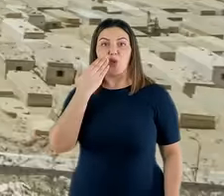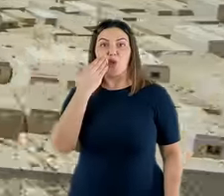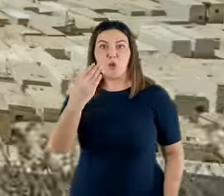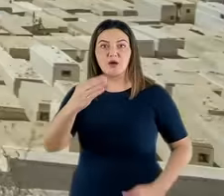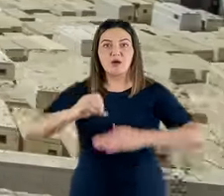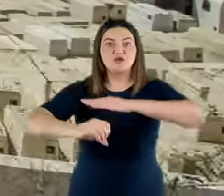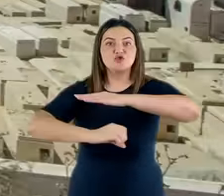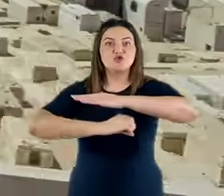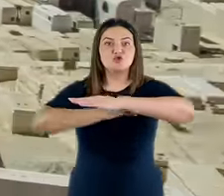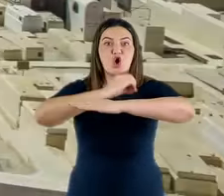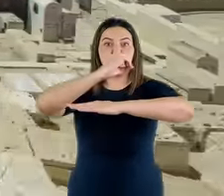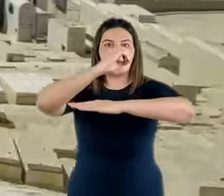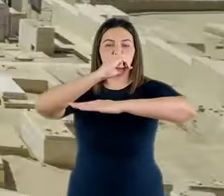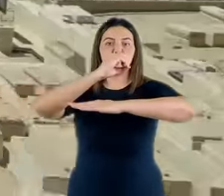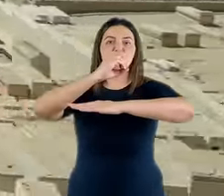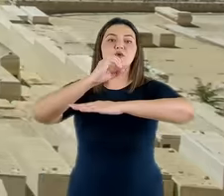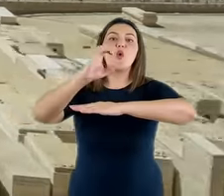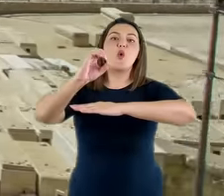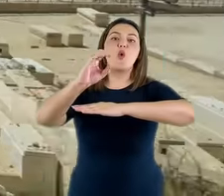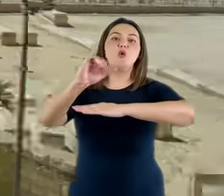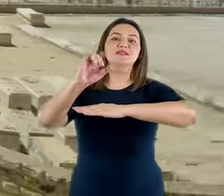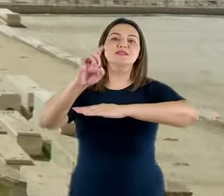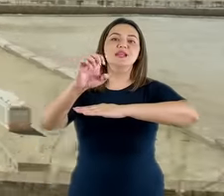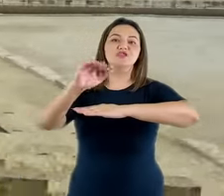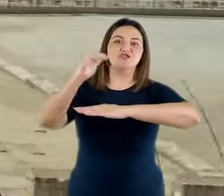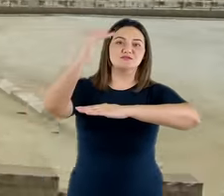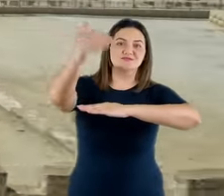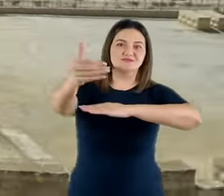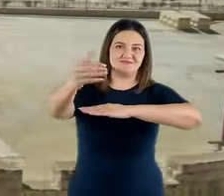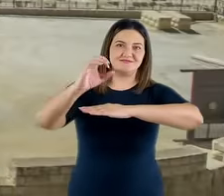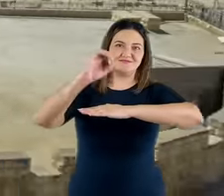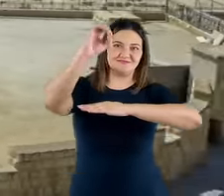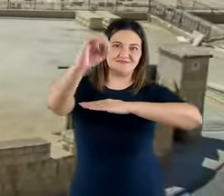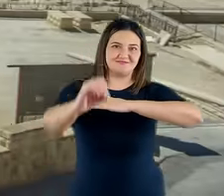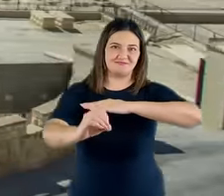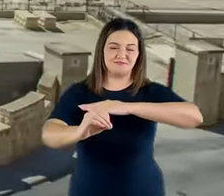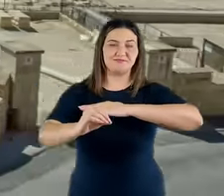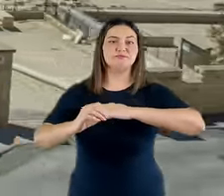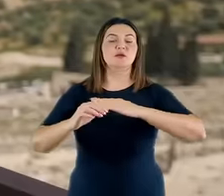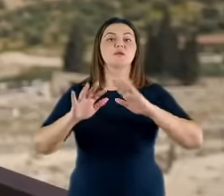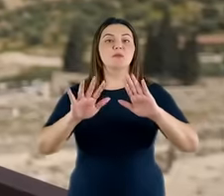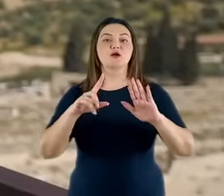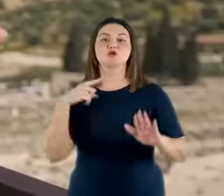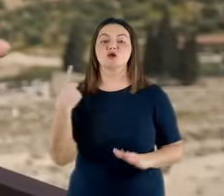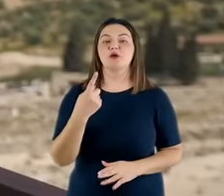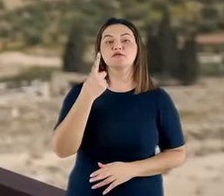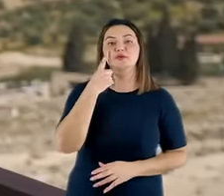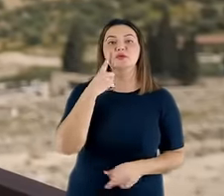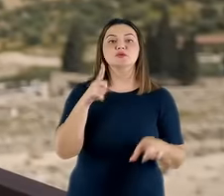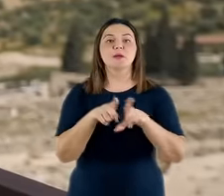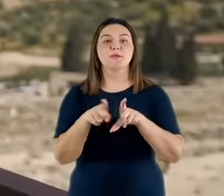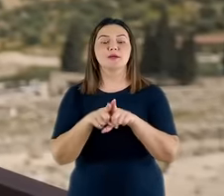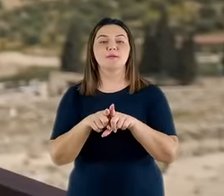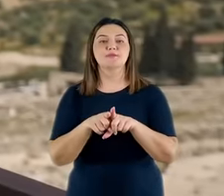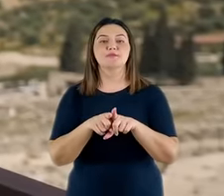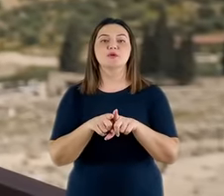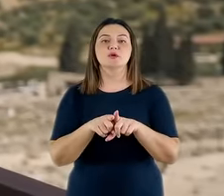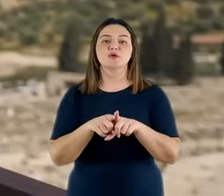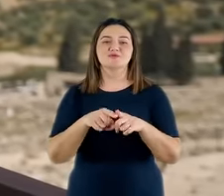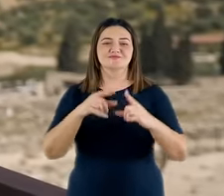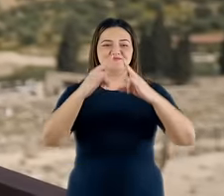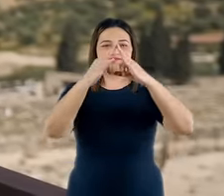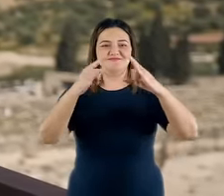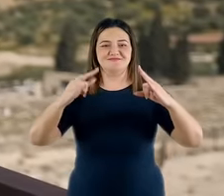Oriente, onde o Sol nasce, e o Ocidente está lá no fundo, lá nas costas da cidade. Nós também vimos que esse Domo da